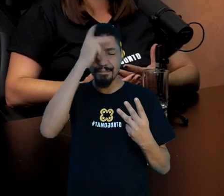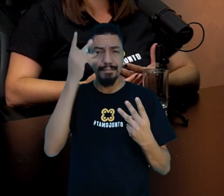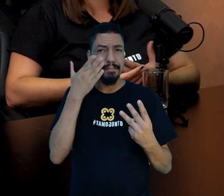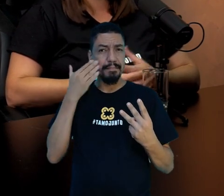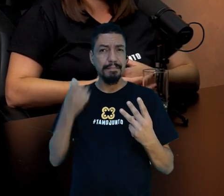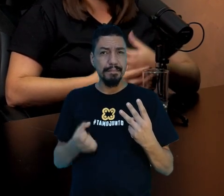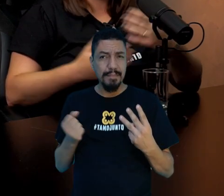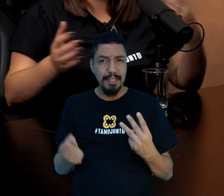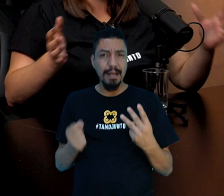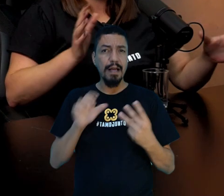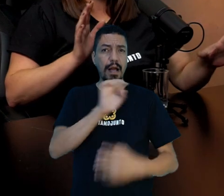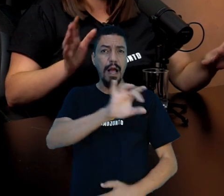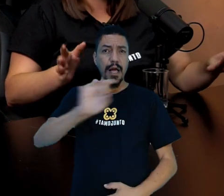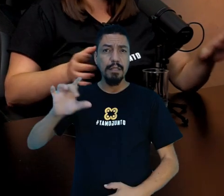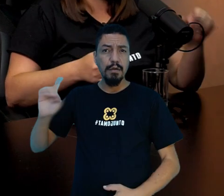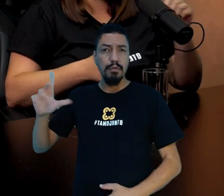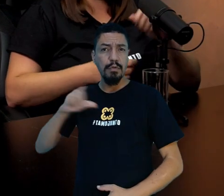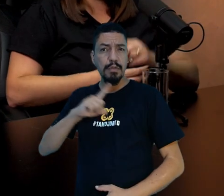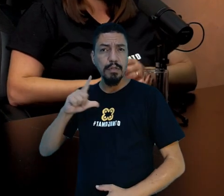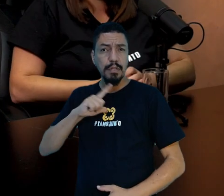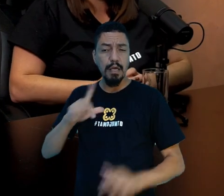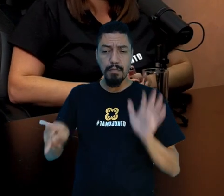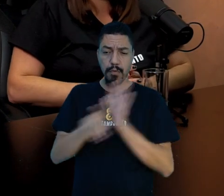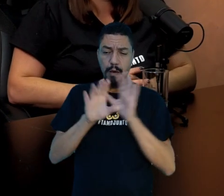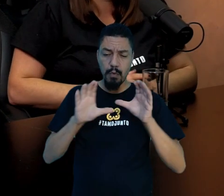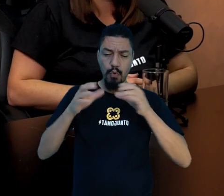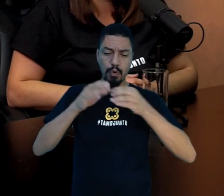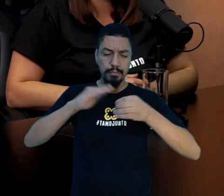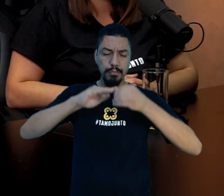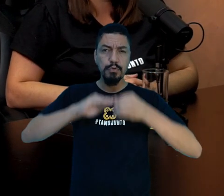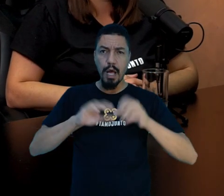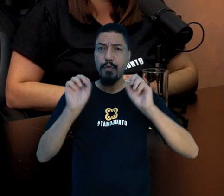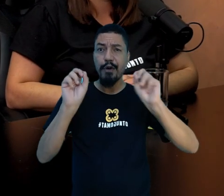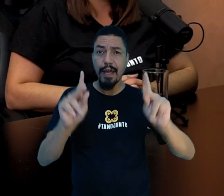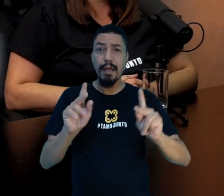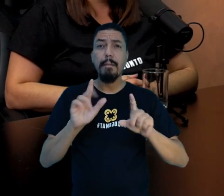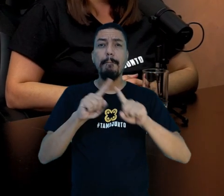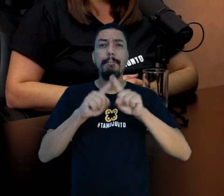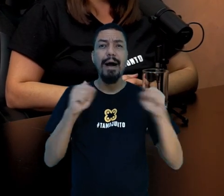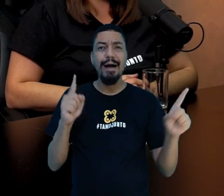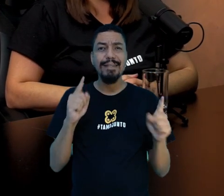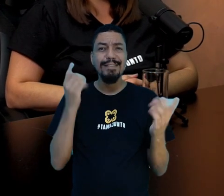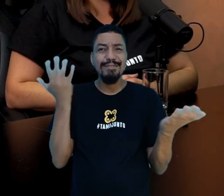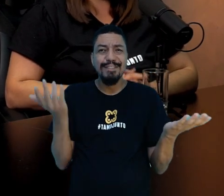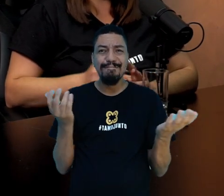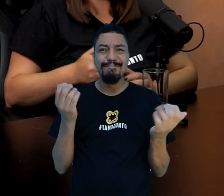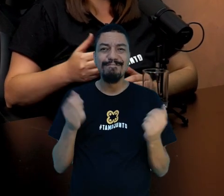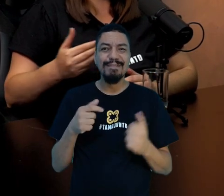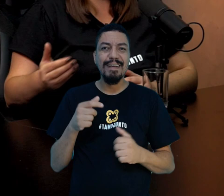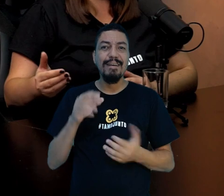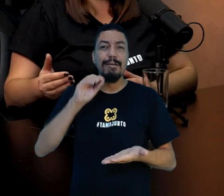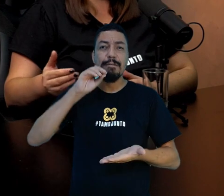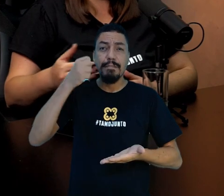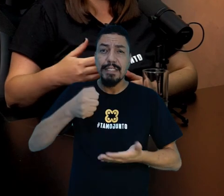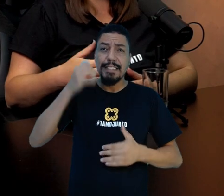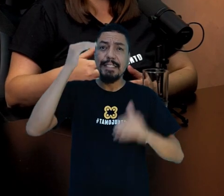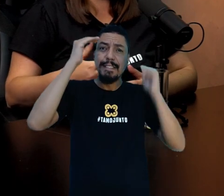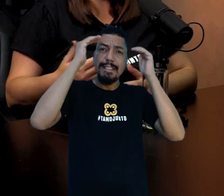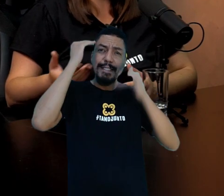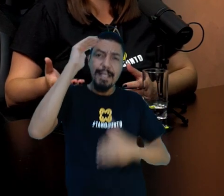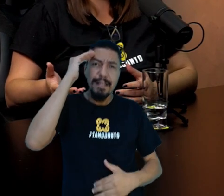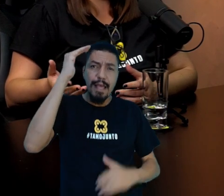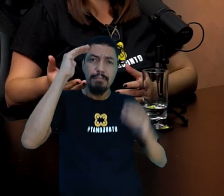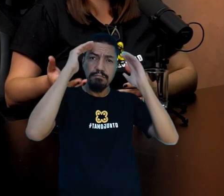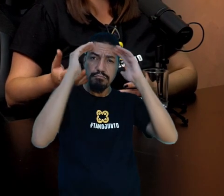Pessoas brancas, cada um com fazendo parte do seu grupo minorizado, mas enfim, de não querer entender